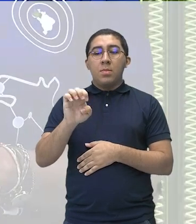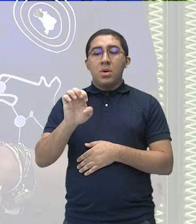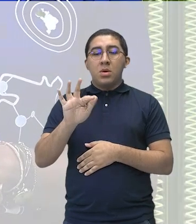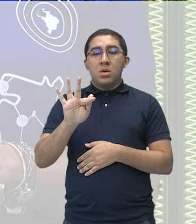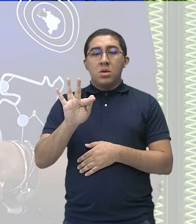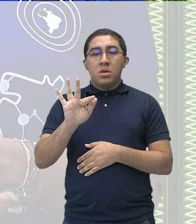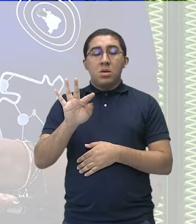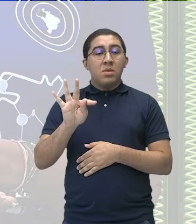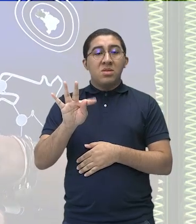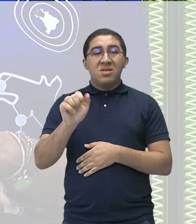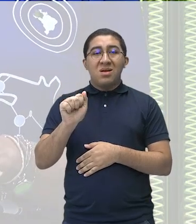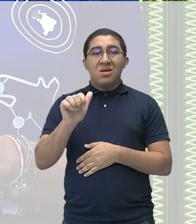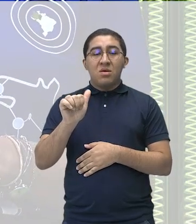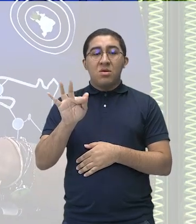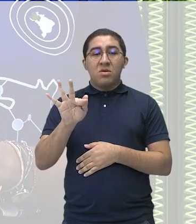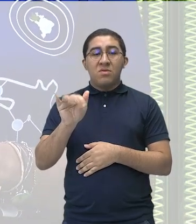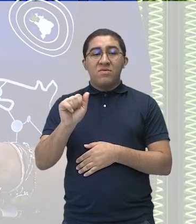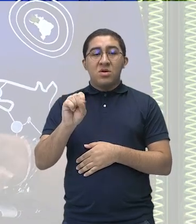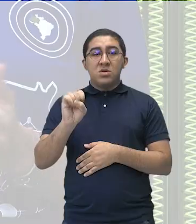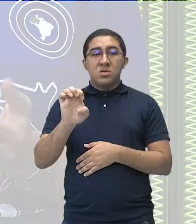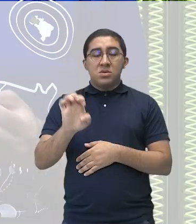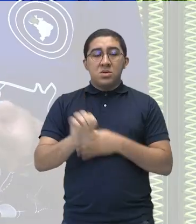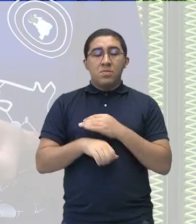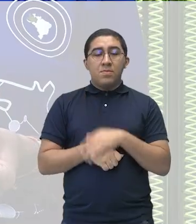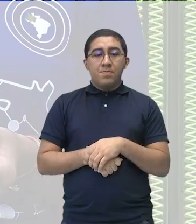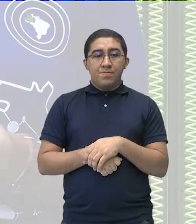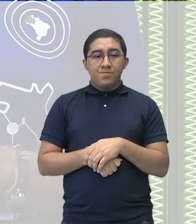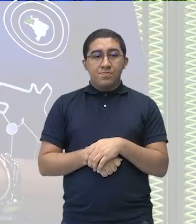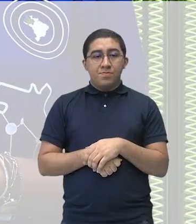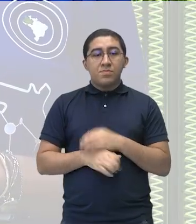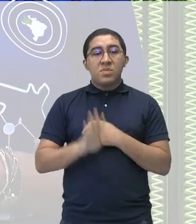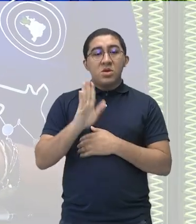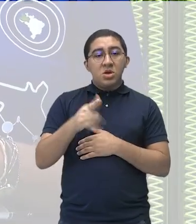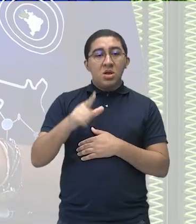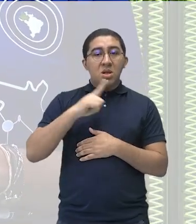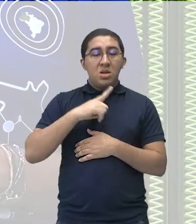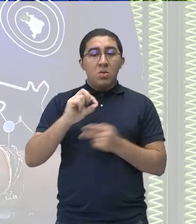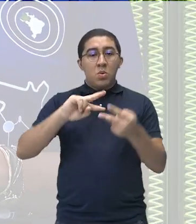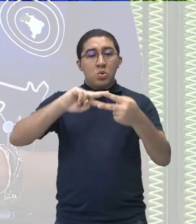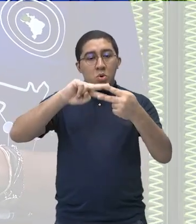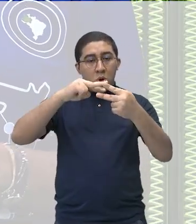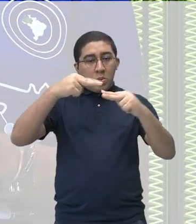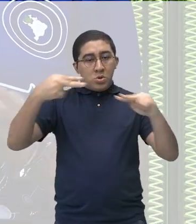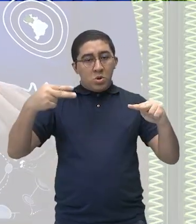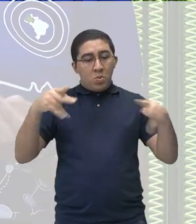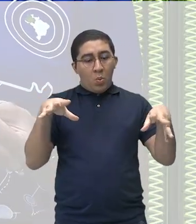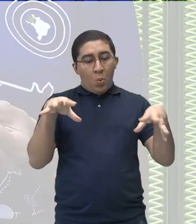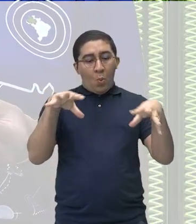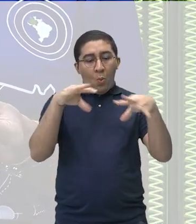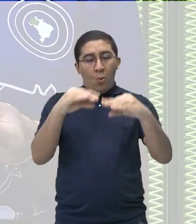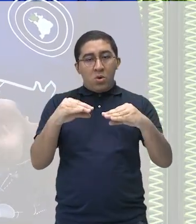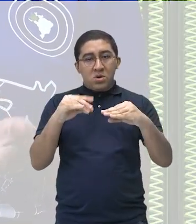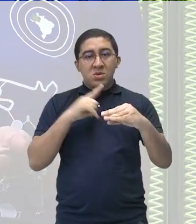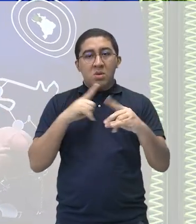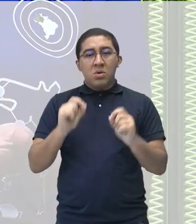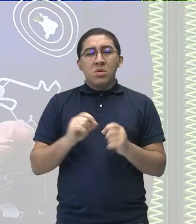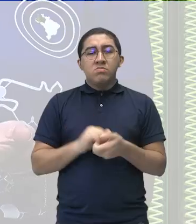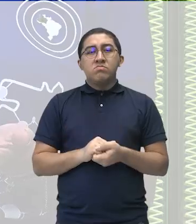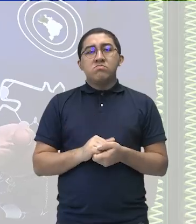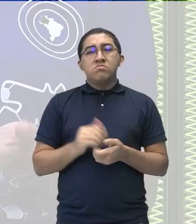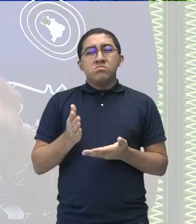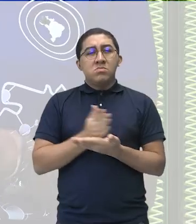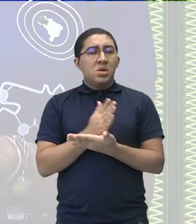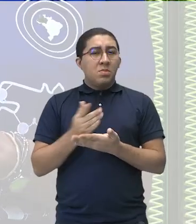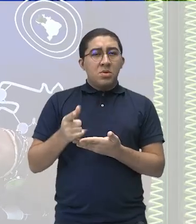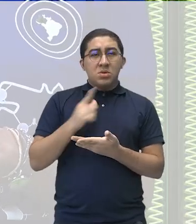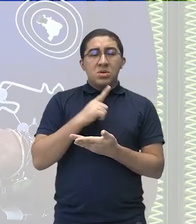metáfase. Nela, uma vez que os cromossomos já estão altamente condensados, eles vão migrar para a parte mediana